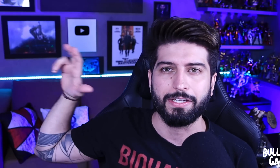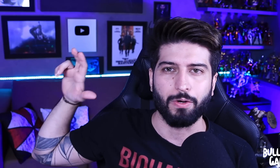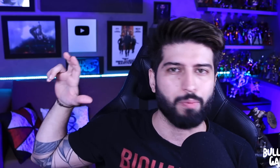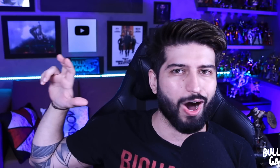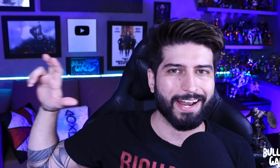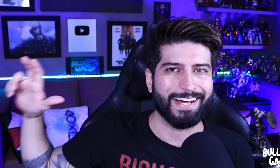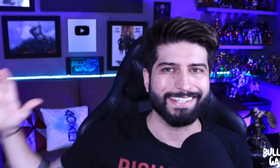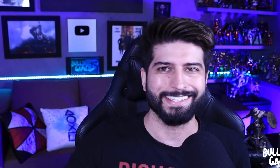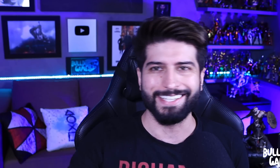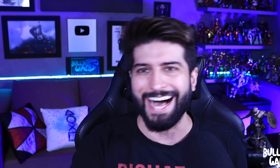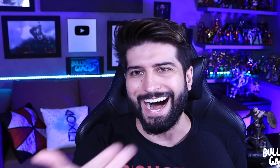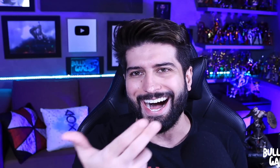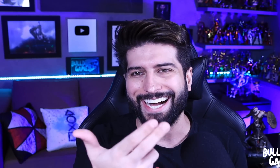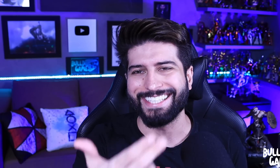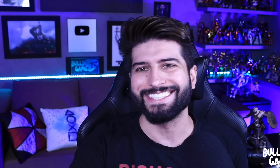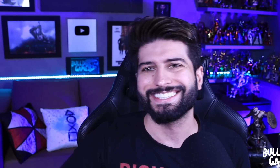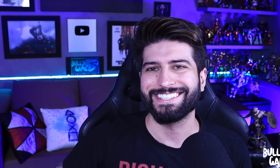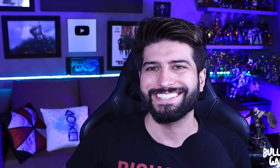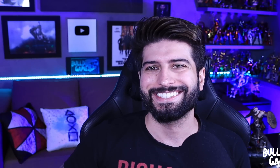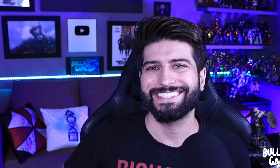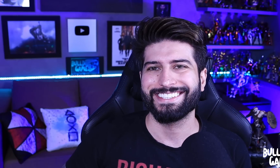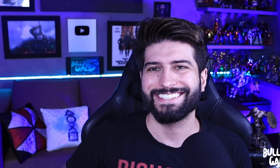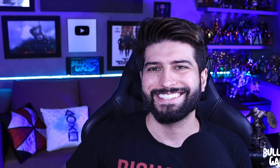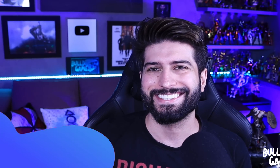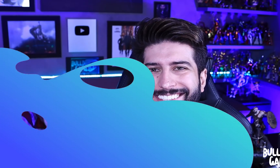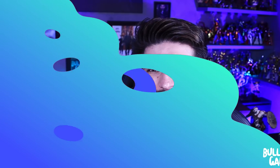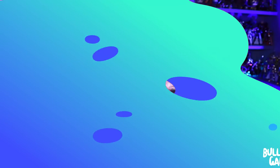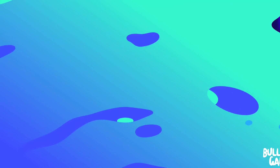pra ninguém. Então, bora lá!